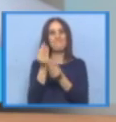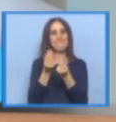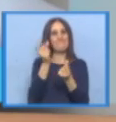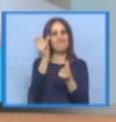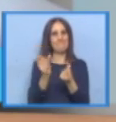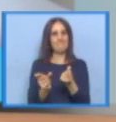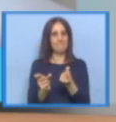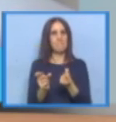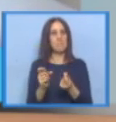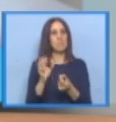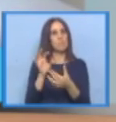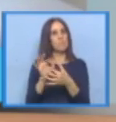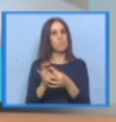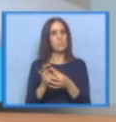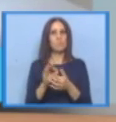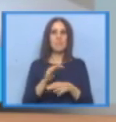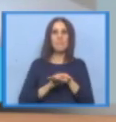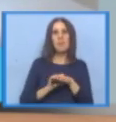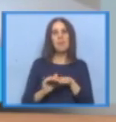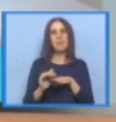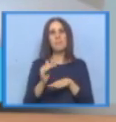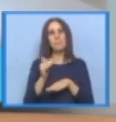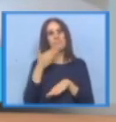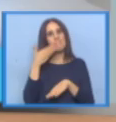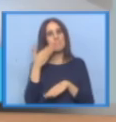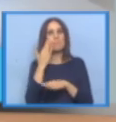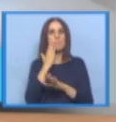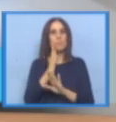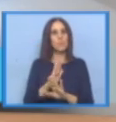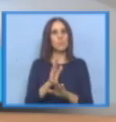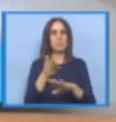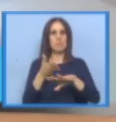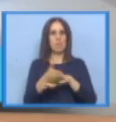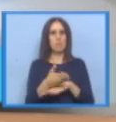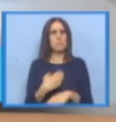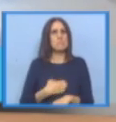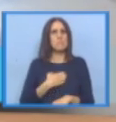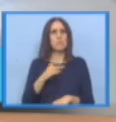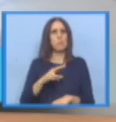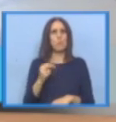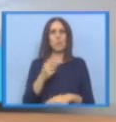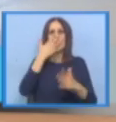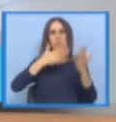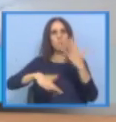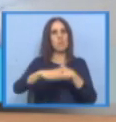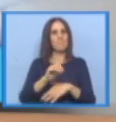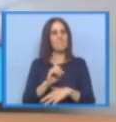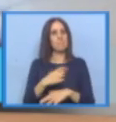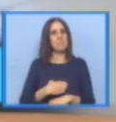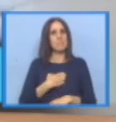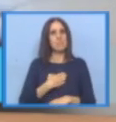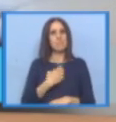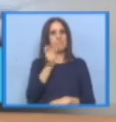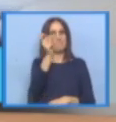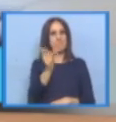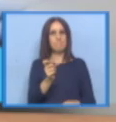dele, muito afável, muito carinhoso, muito direto, nunca se sentiram verdadeiramente multidão. Sentiram que tinham do outro